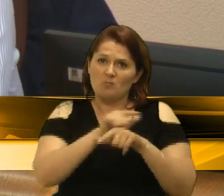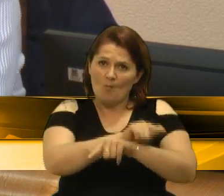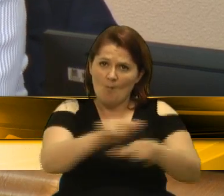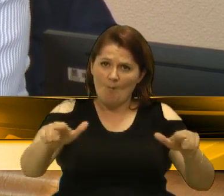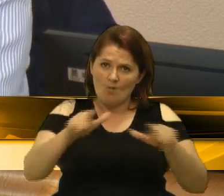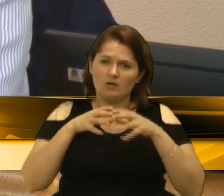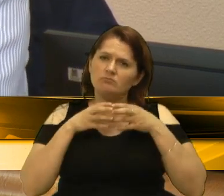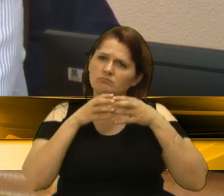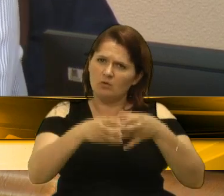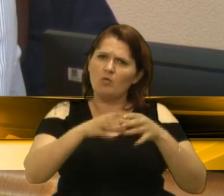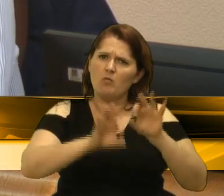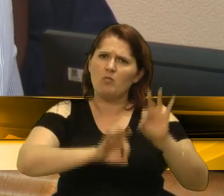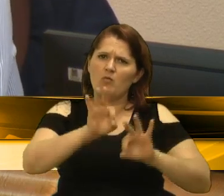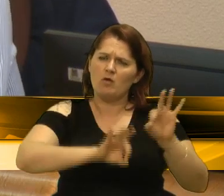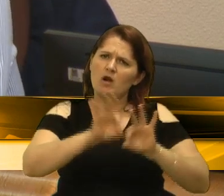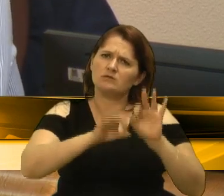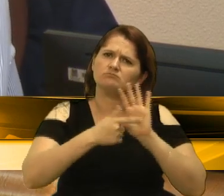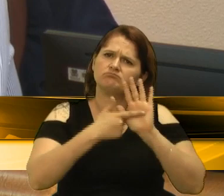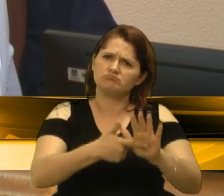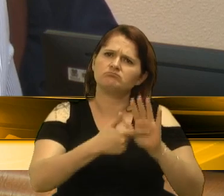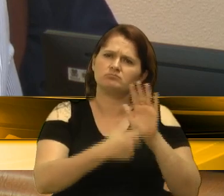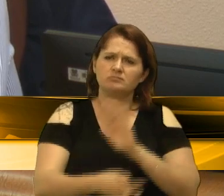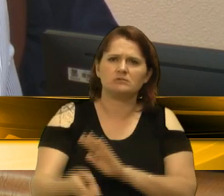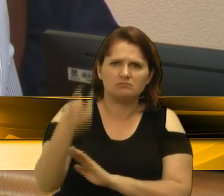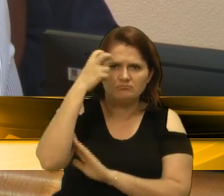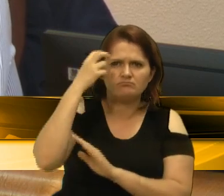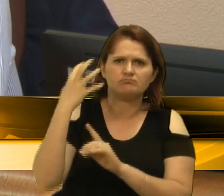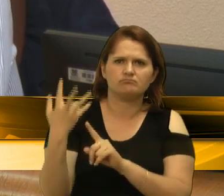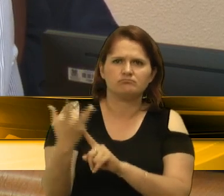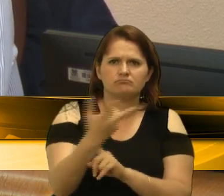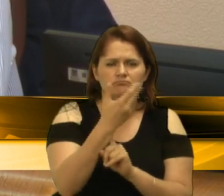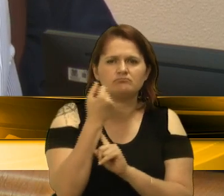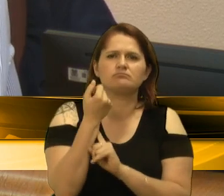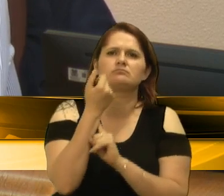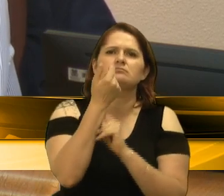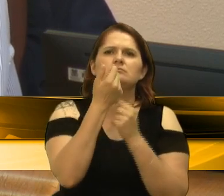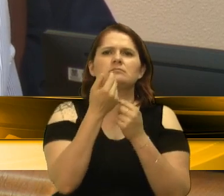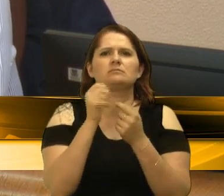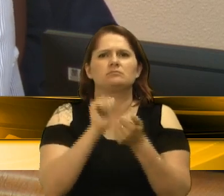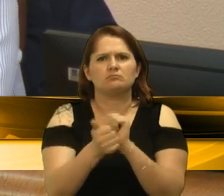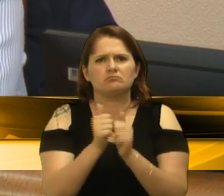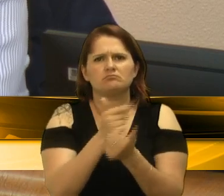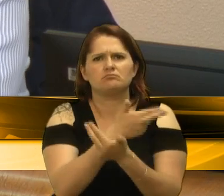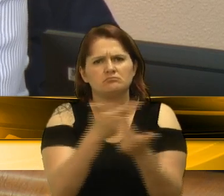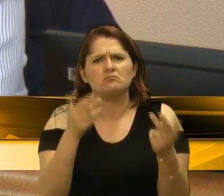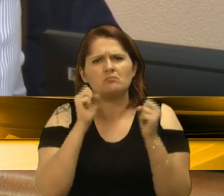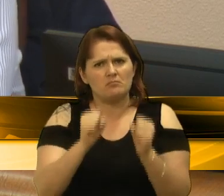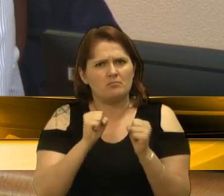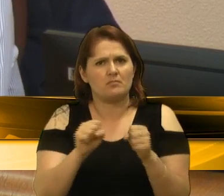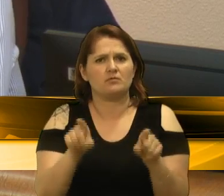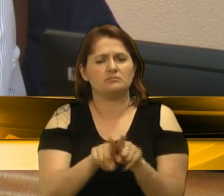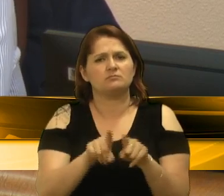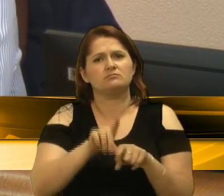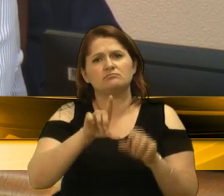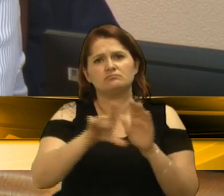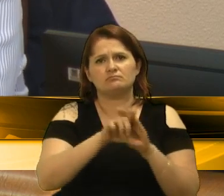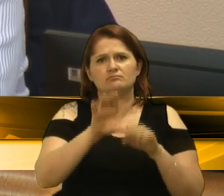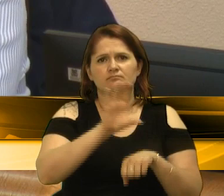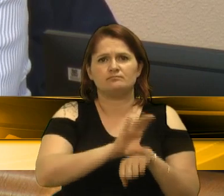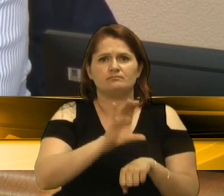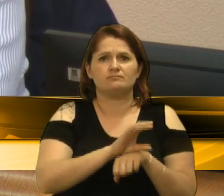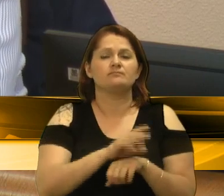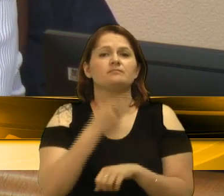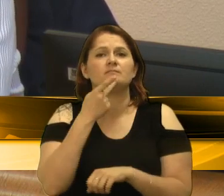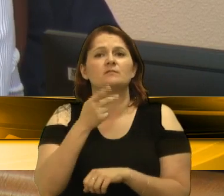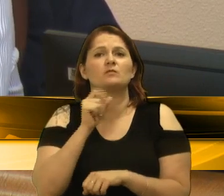e 16º. Por sua vez, a Lei Orgânica Municipal, já no seu artigo 1º, proclama e adota os princípios